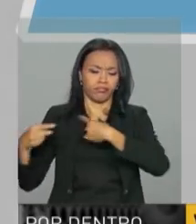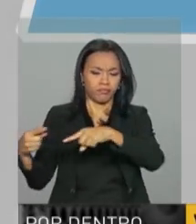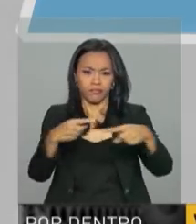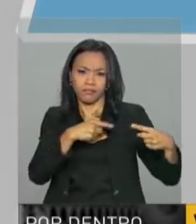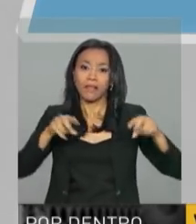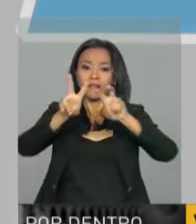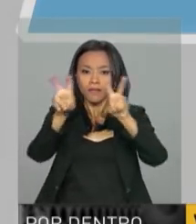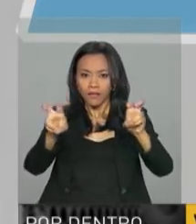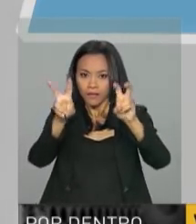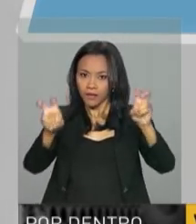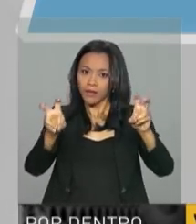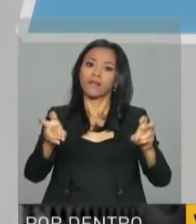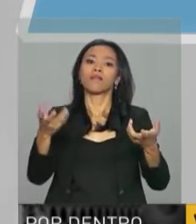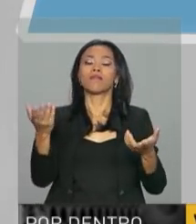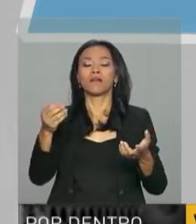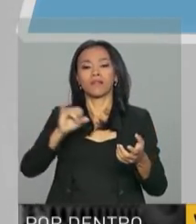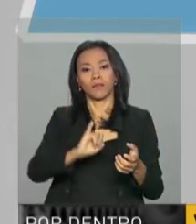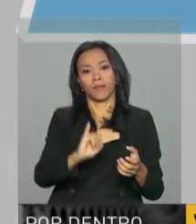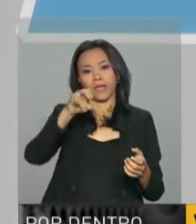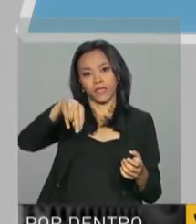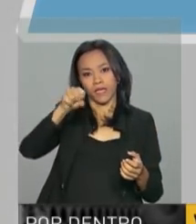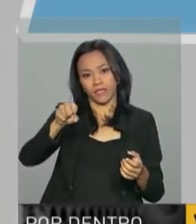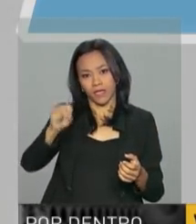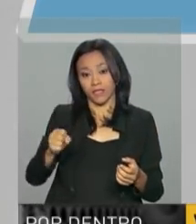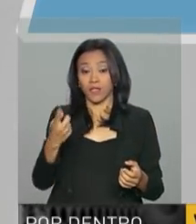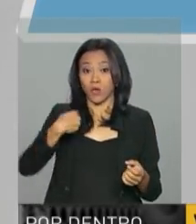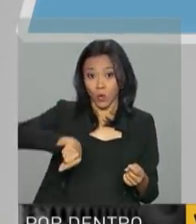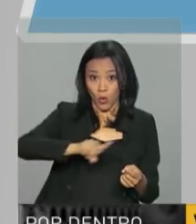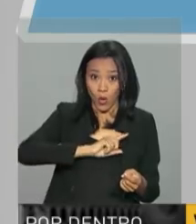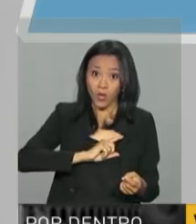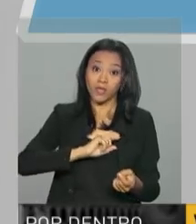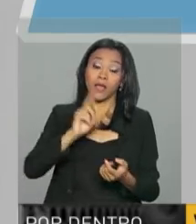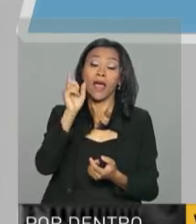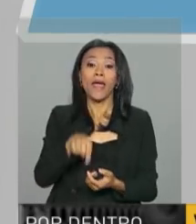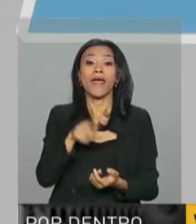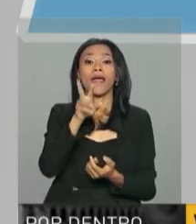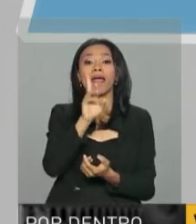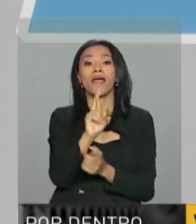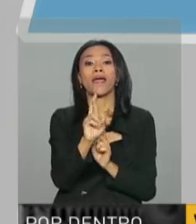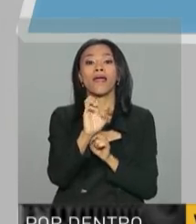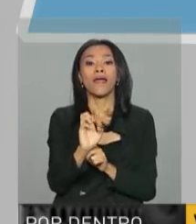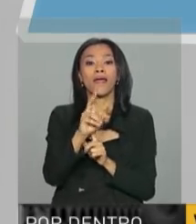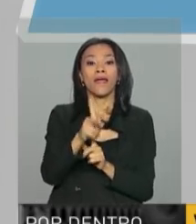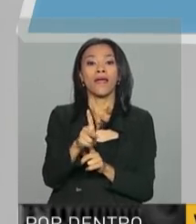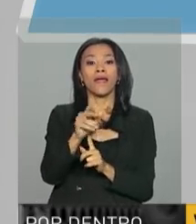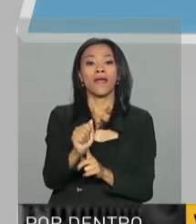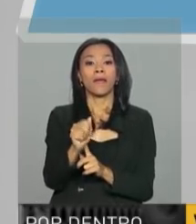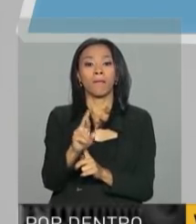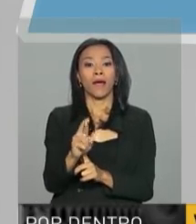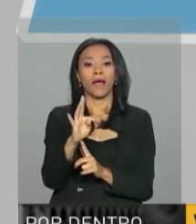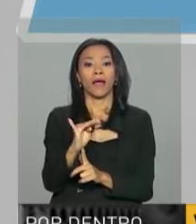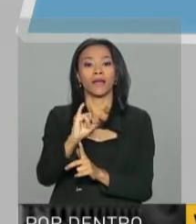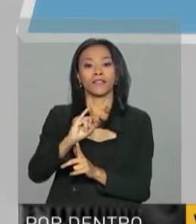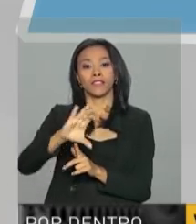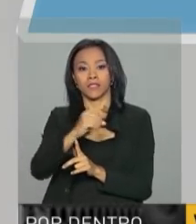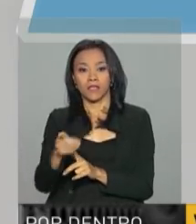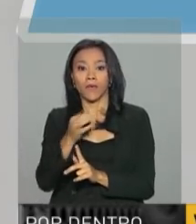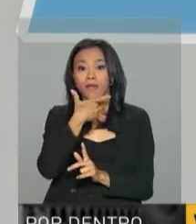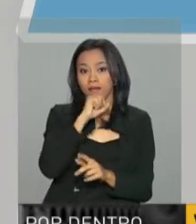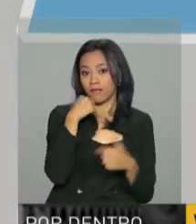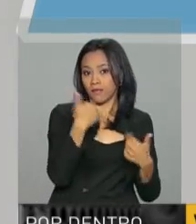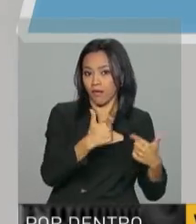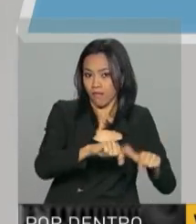Social. Nosso atual sistema é o de repartição, ou seja, quem trabalha na formalidade garante o